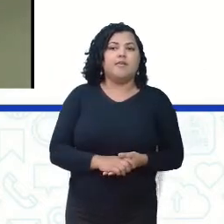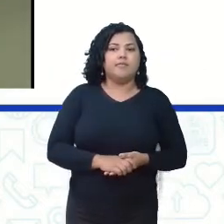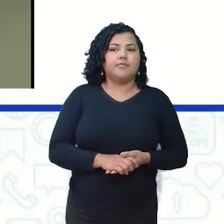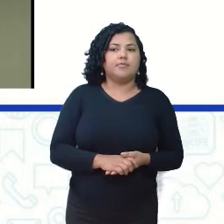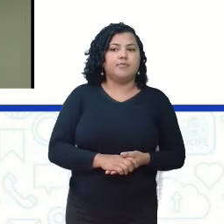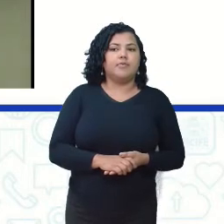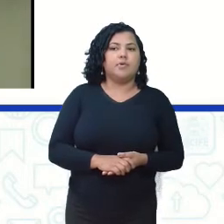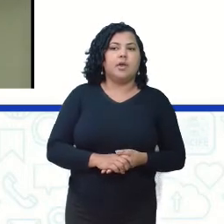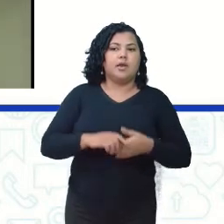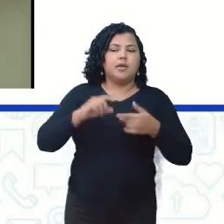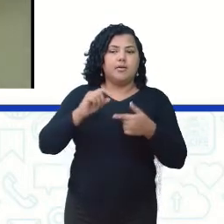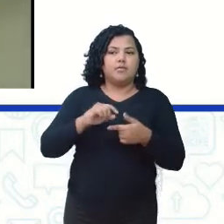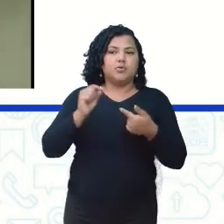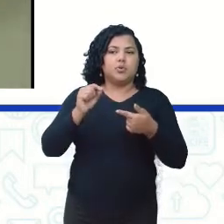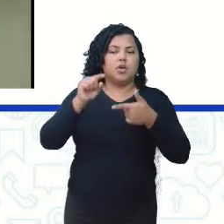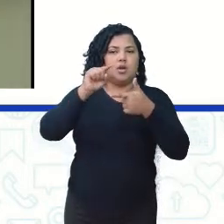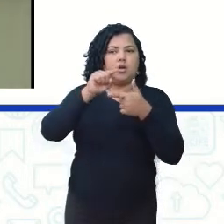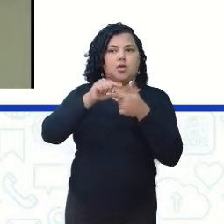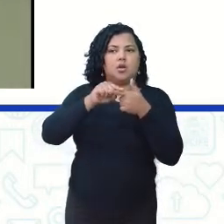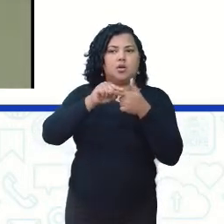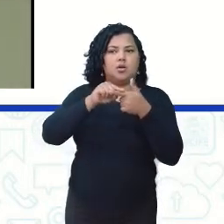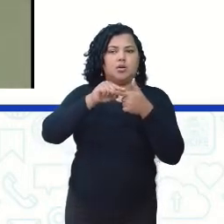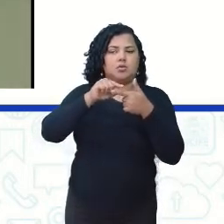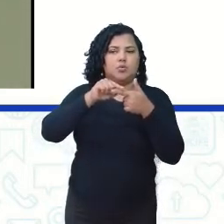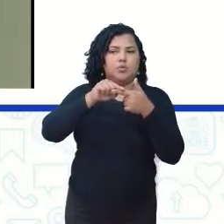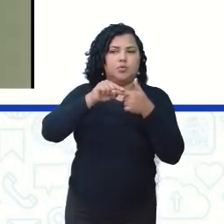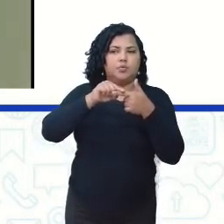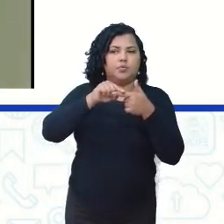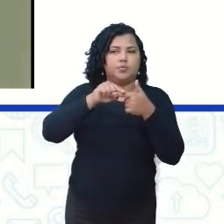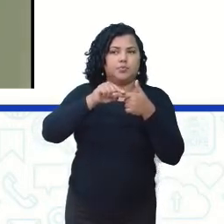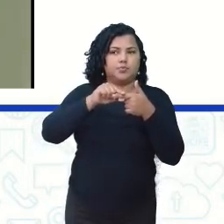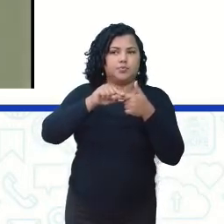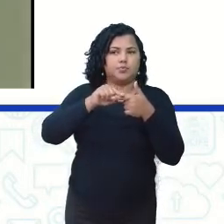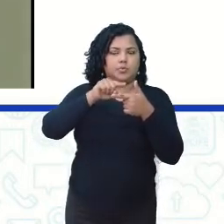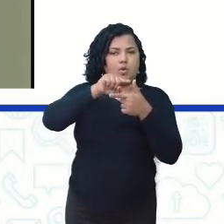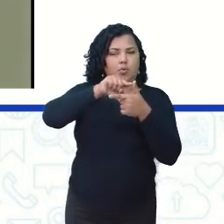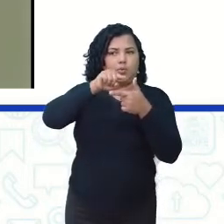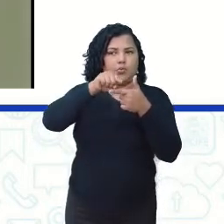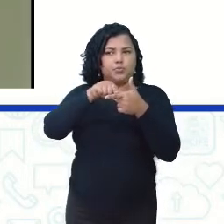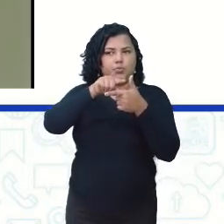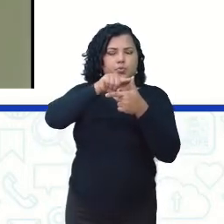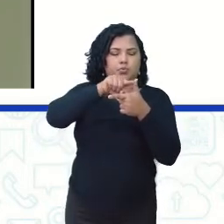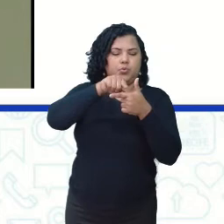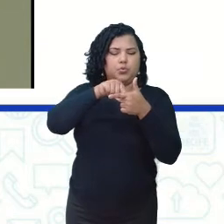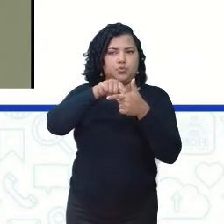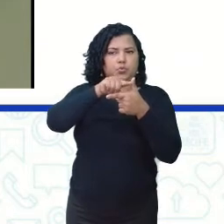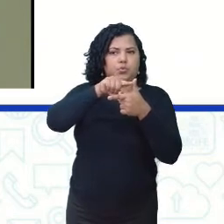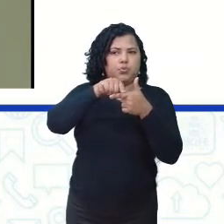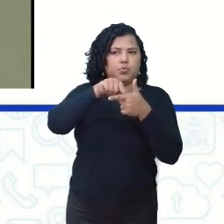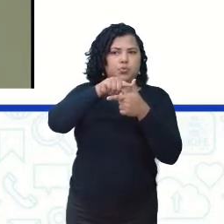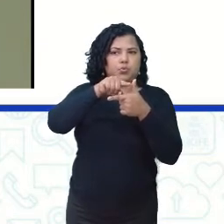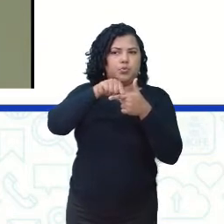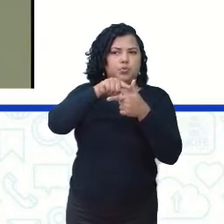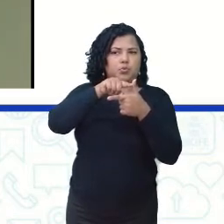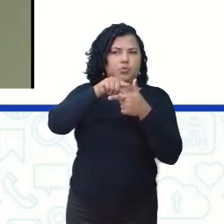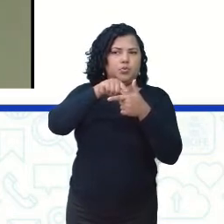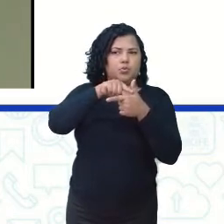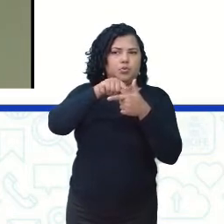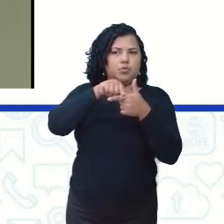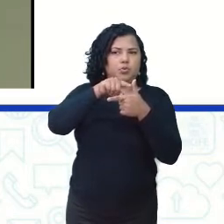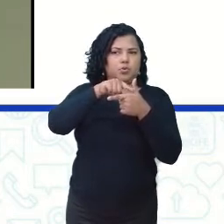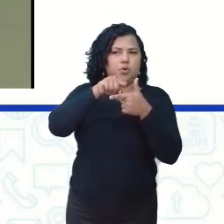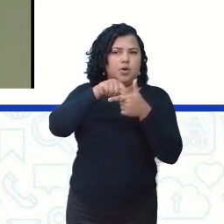graus, que é aquele ângulo que faz assim, né? Que muitas vezes a gente utiliza aquela meia curva para indicar. Então, quando a gente